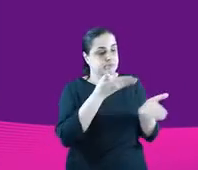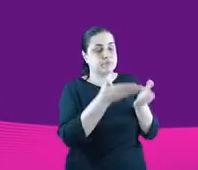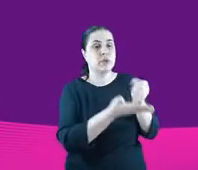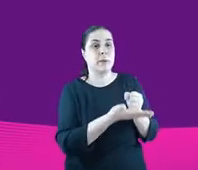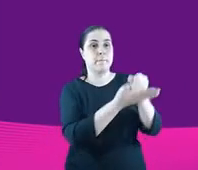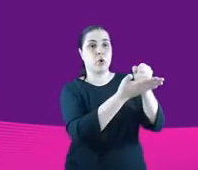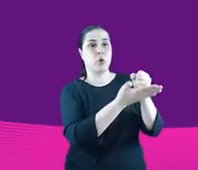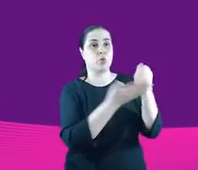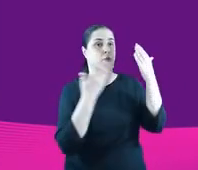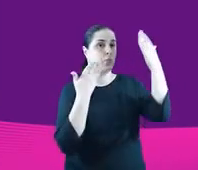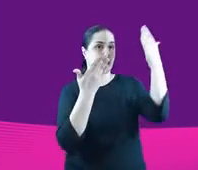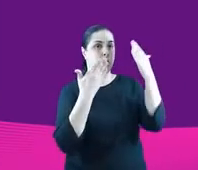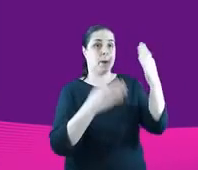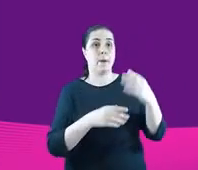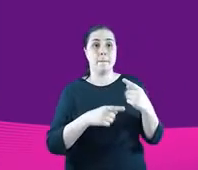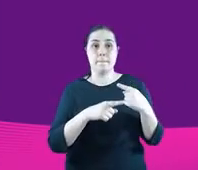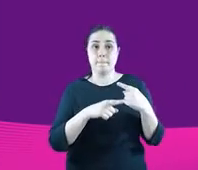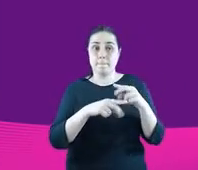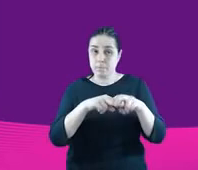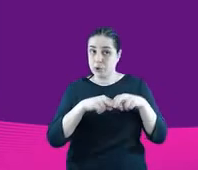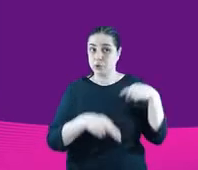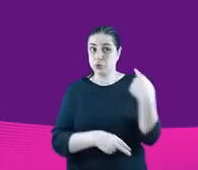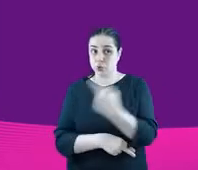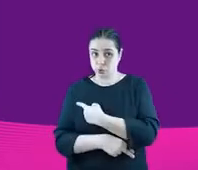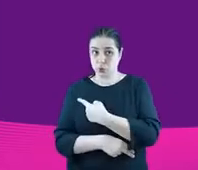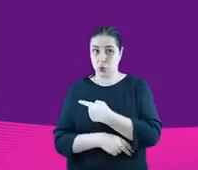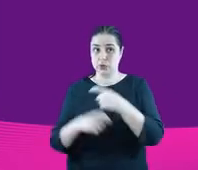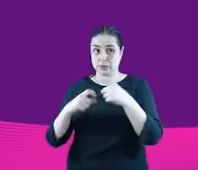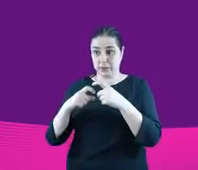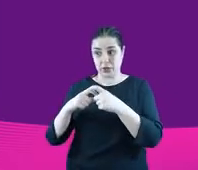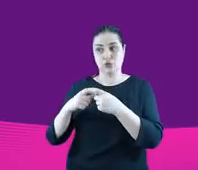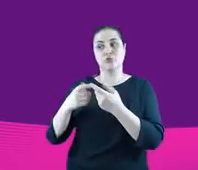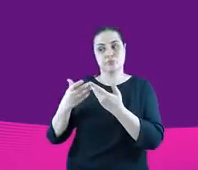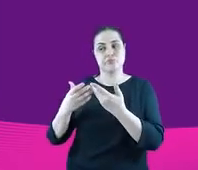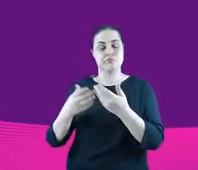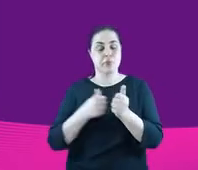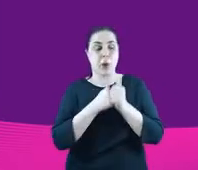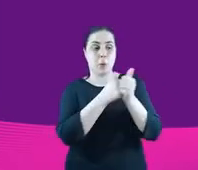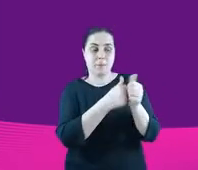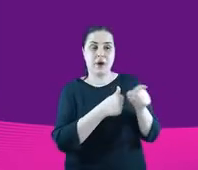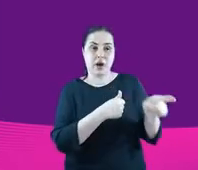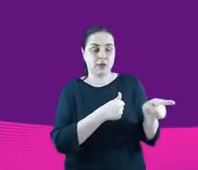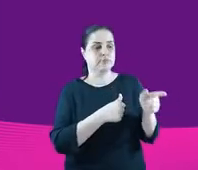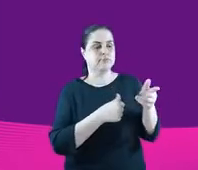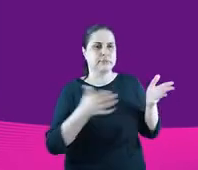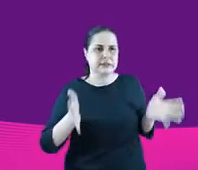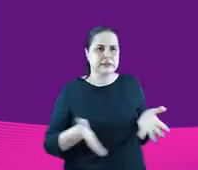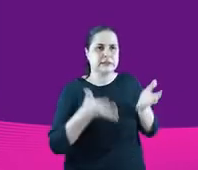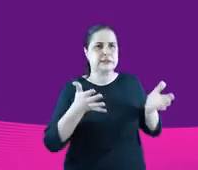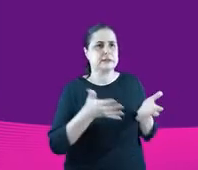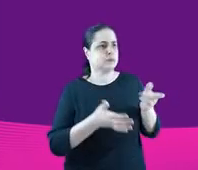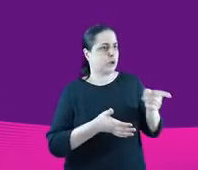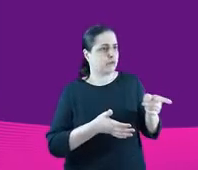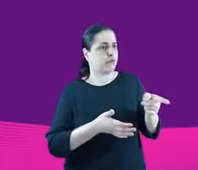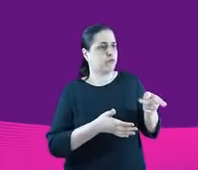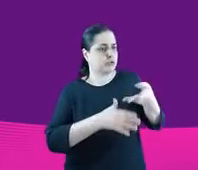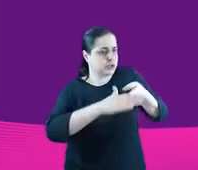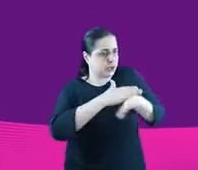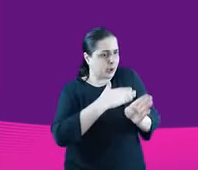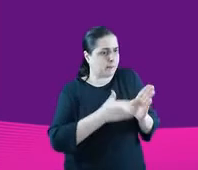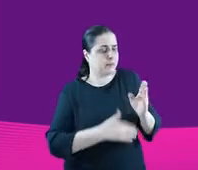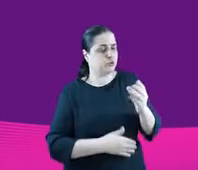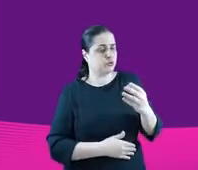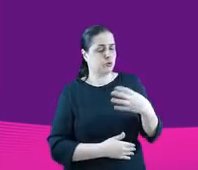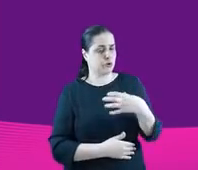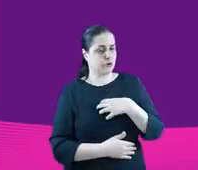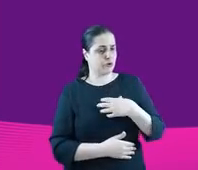nós, médicos que acompanham esse paciente, a estimular mudanças de hábito de vida, né, exercício físico, parar